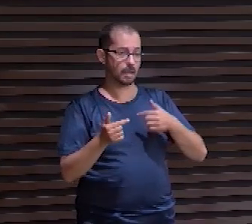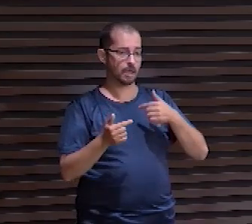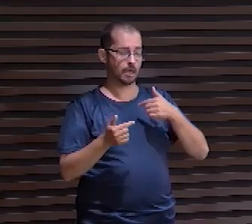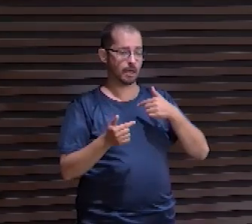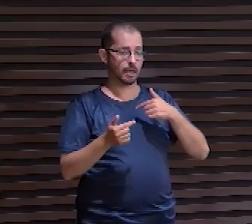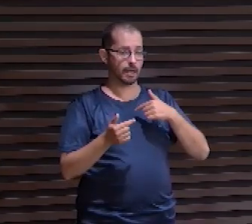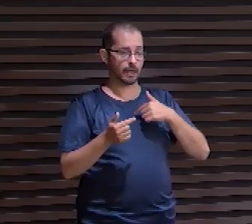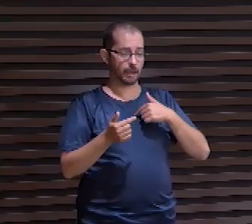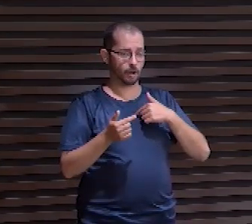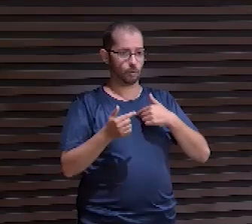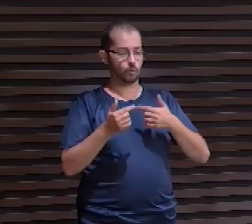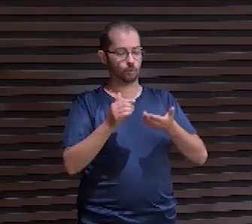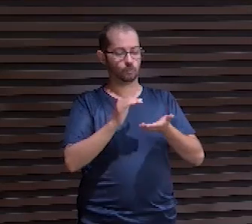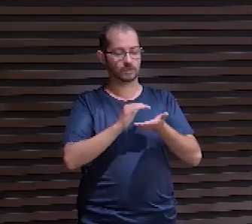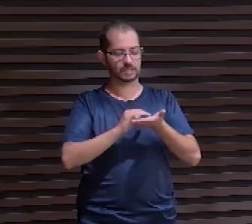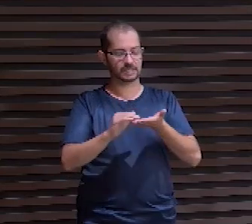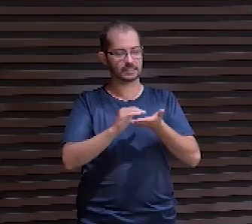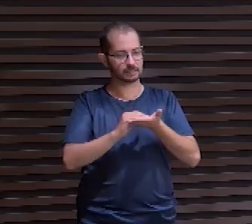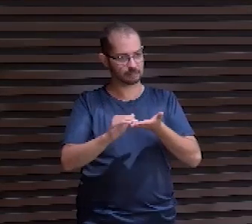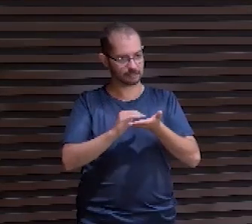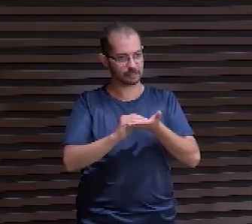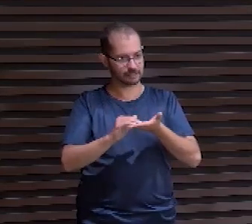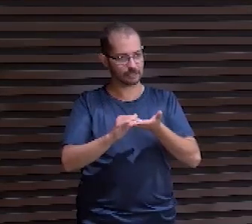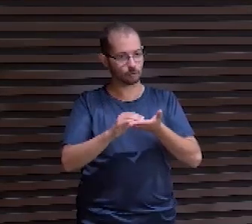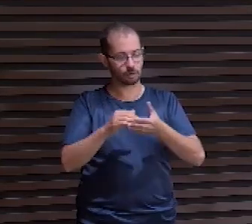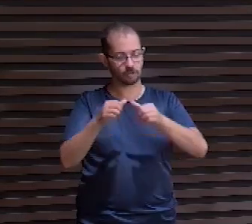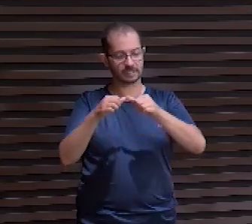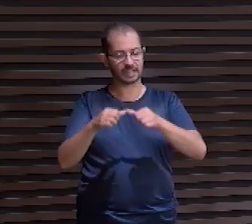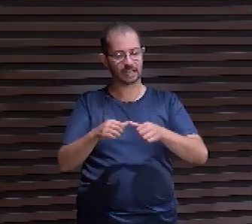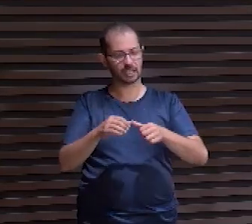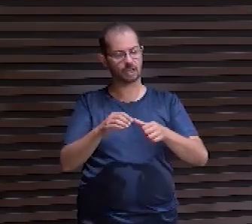em Aquina, em Washington.